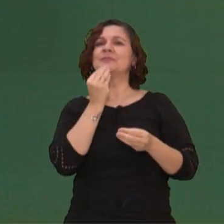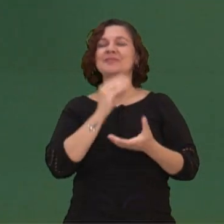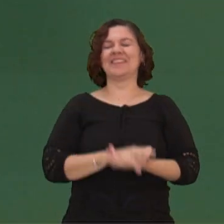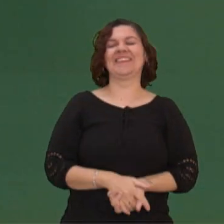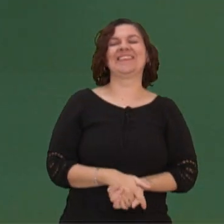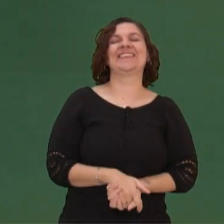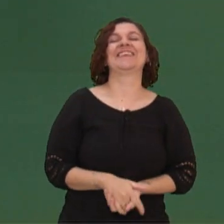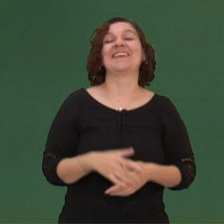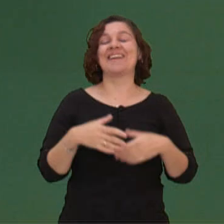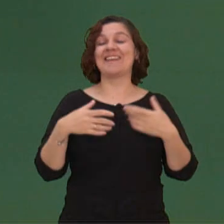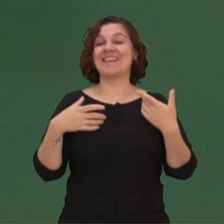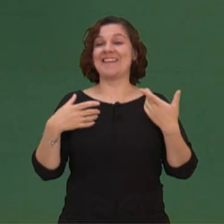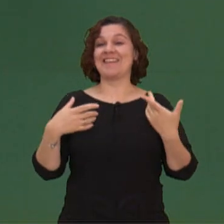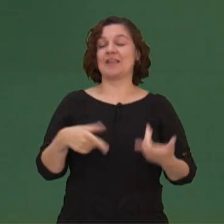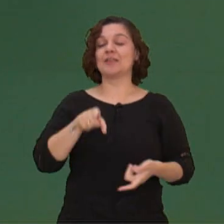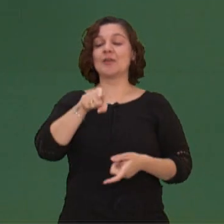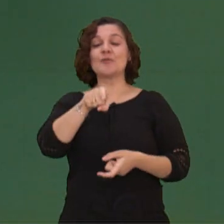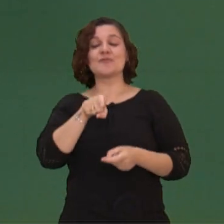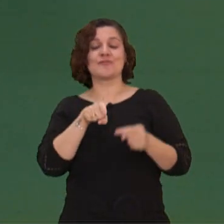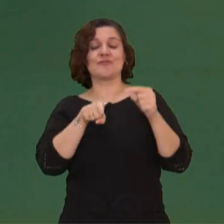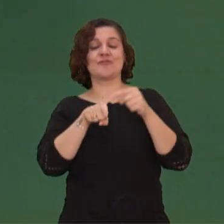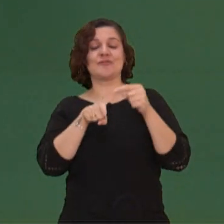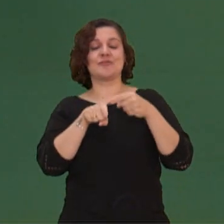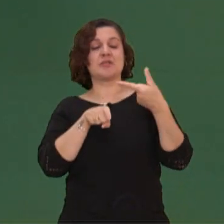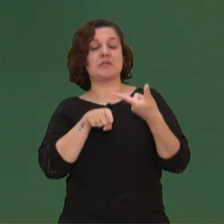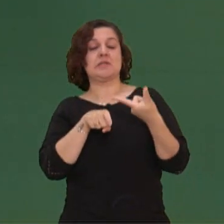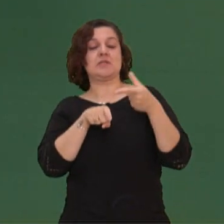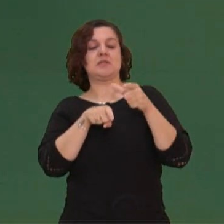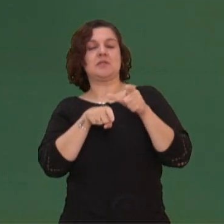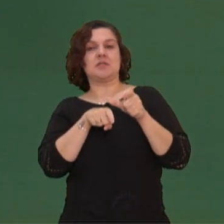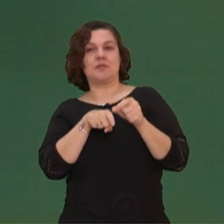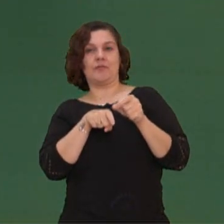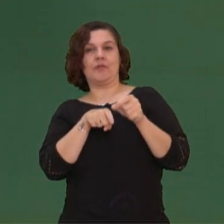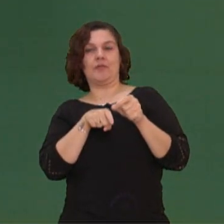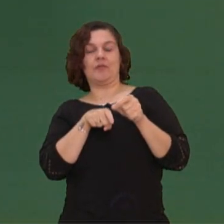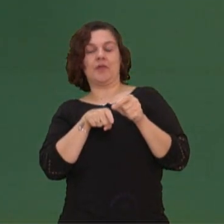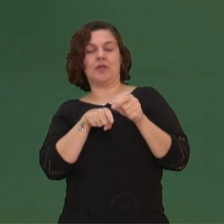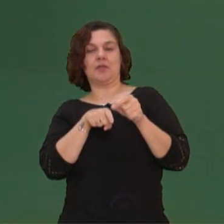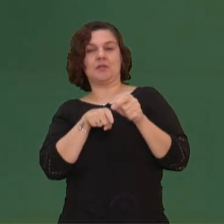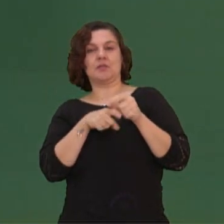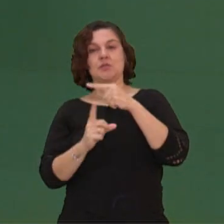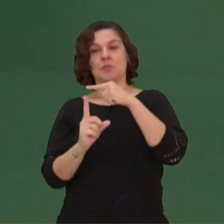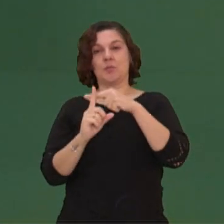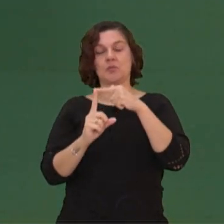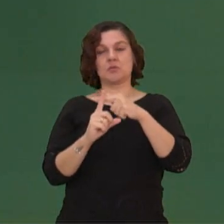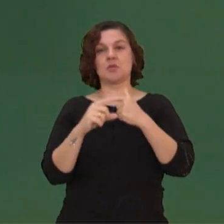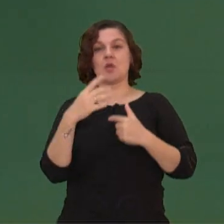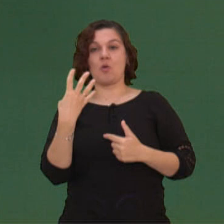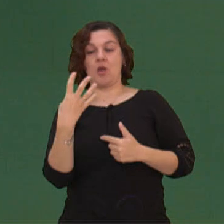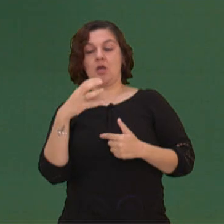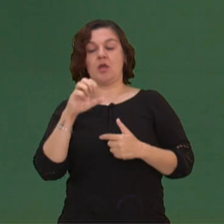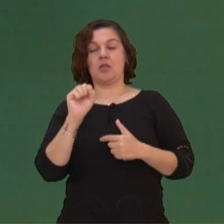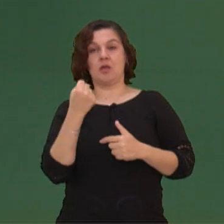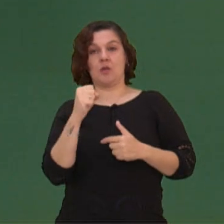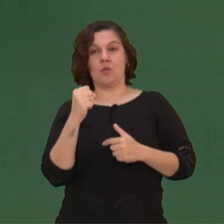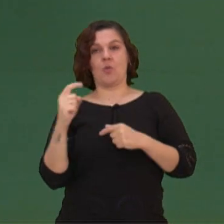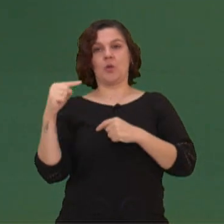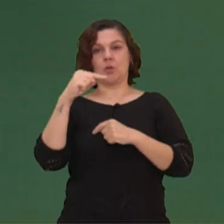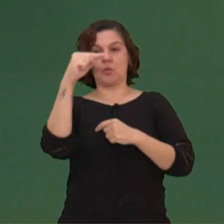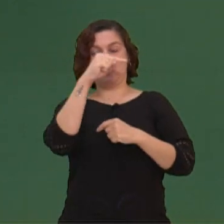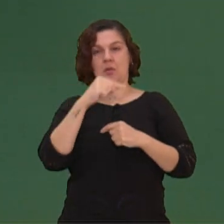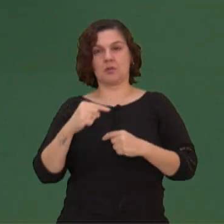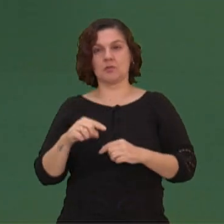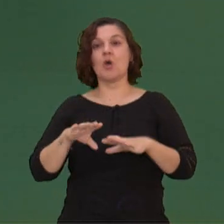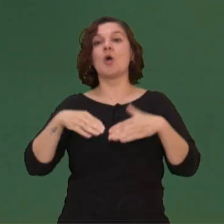Elemento químico X possui 20 prótons e 48 nêutrons. Um elemento inventado, uma situação inventada. Qual é o